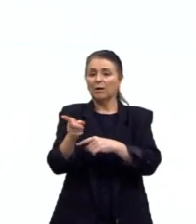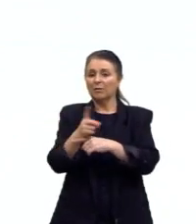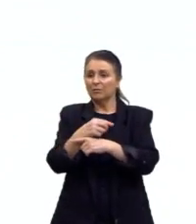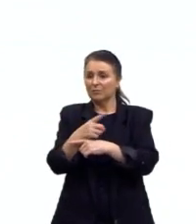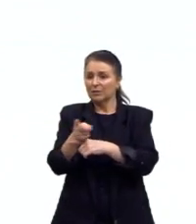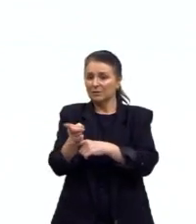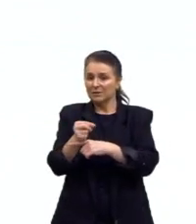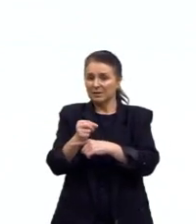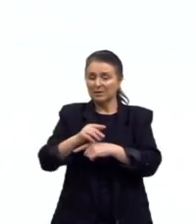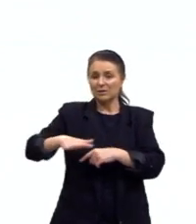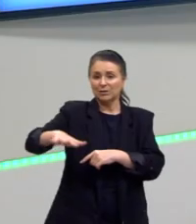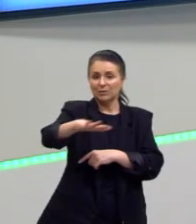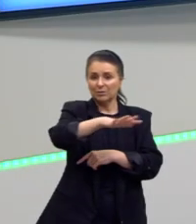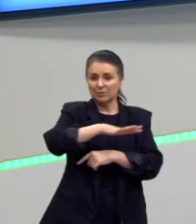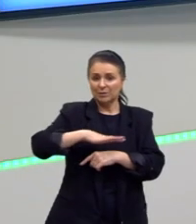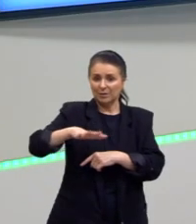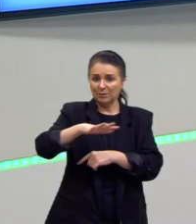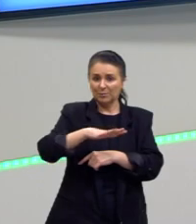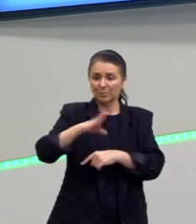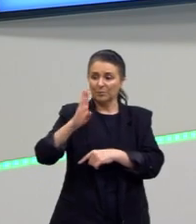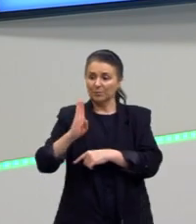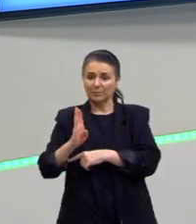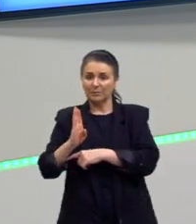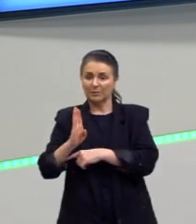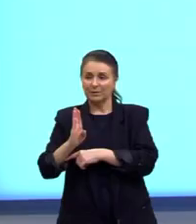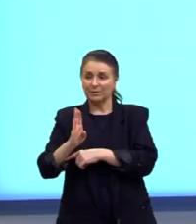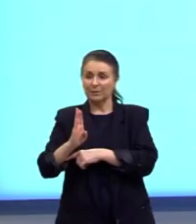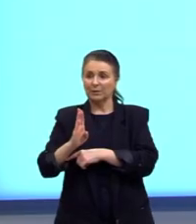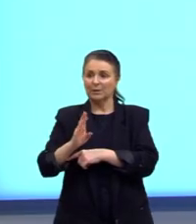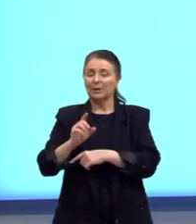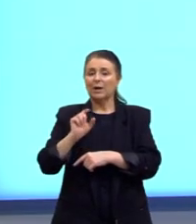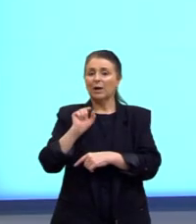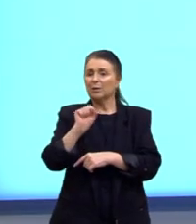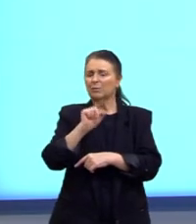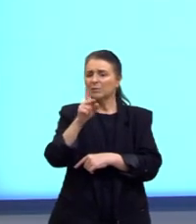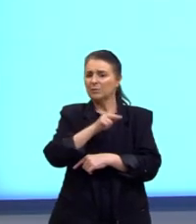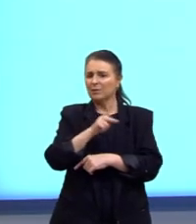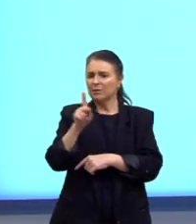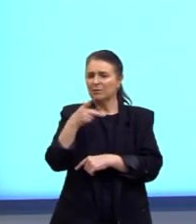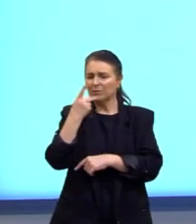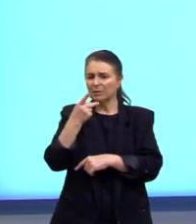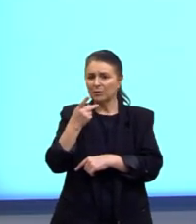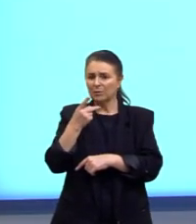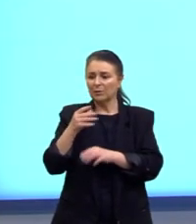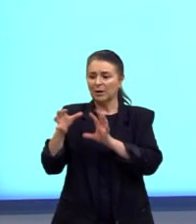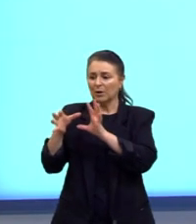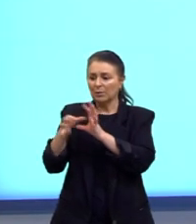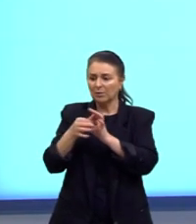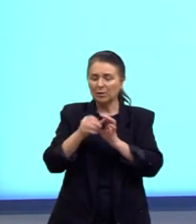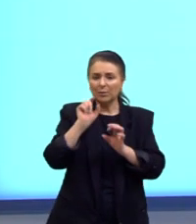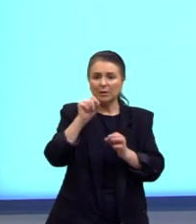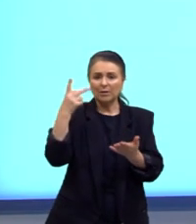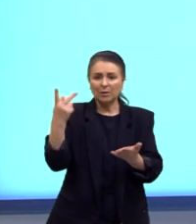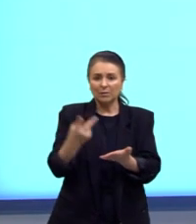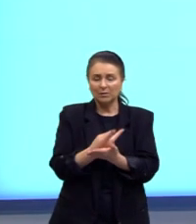num campo magnético B. Então, é justamente aquilo que eu falei, né? Para a gente contextualizar o que está